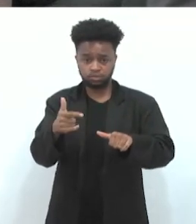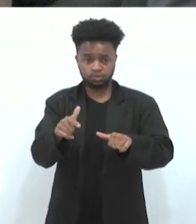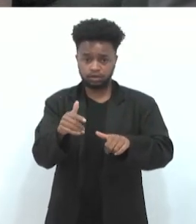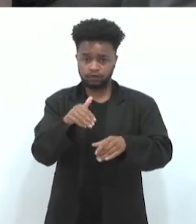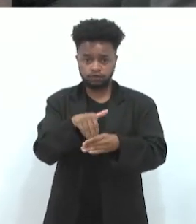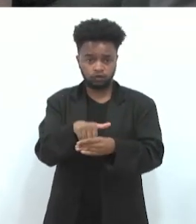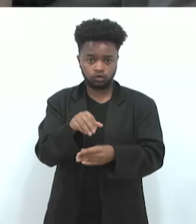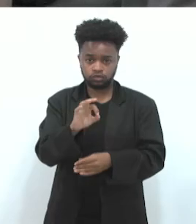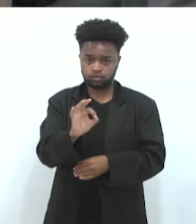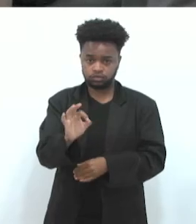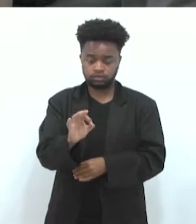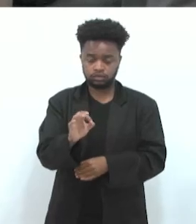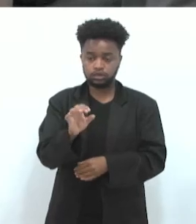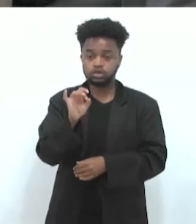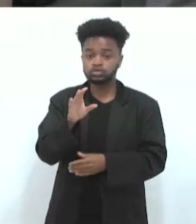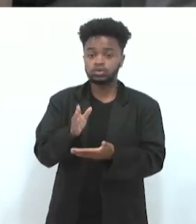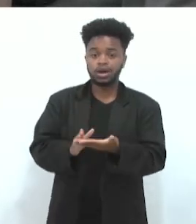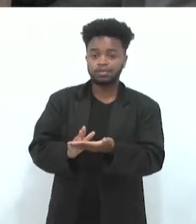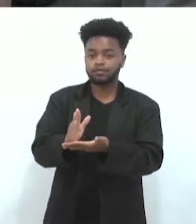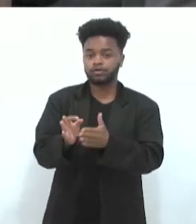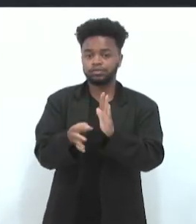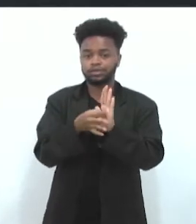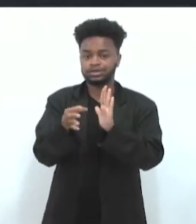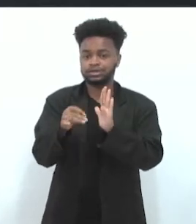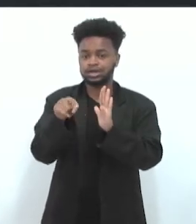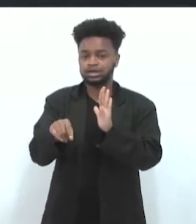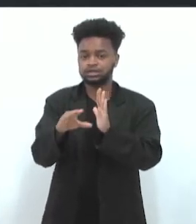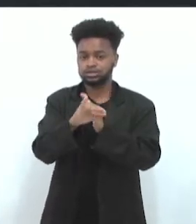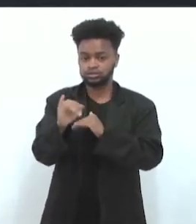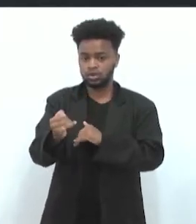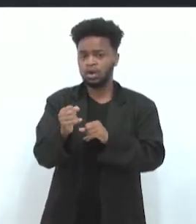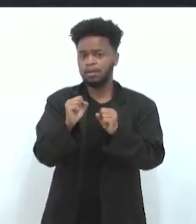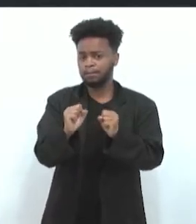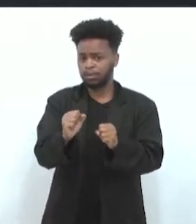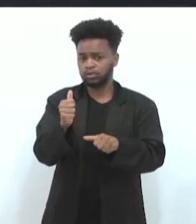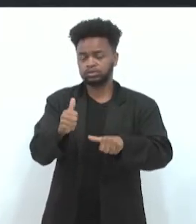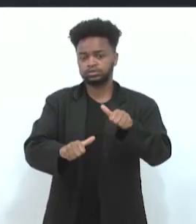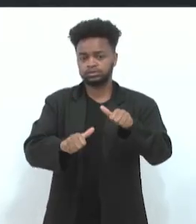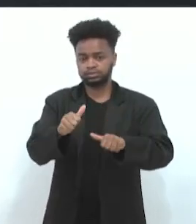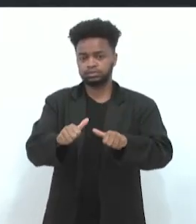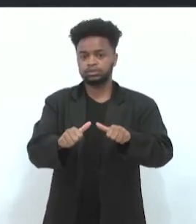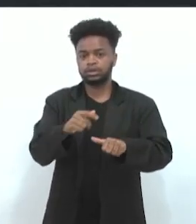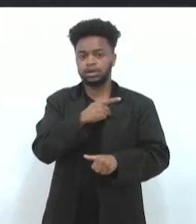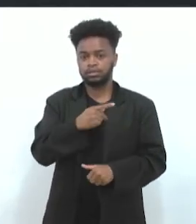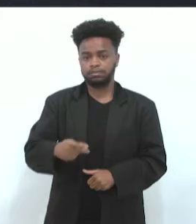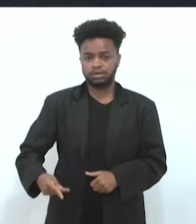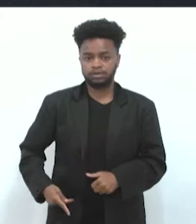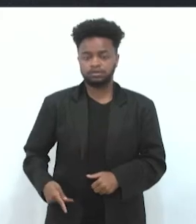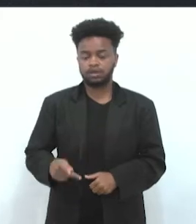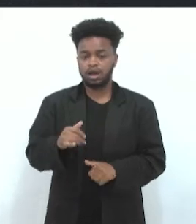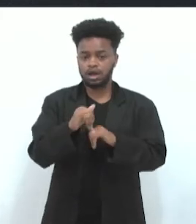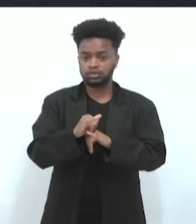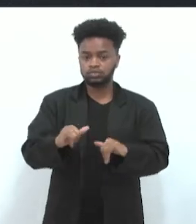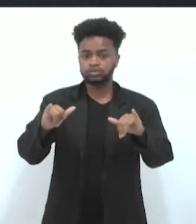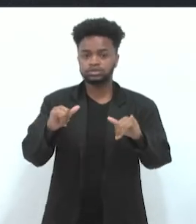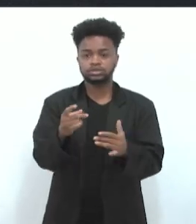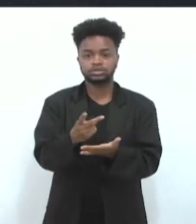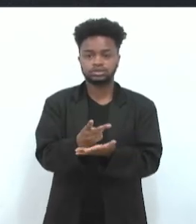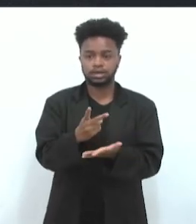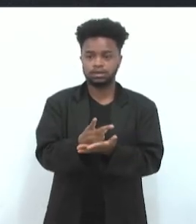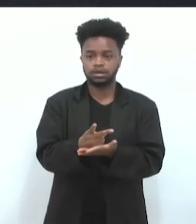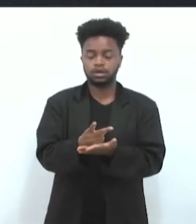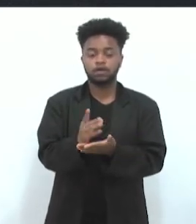Não, mas é aprovado o parecer da CCJ. Pode observar quando a presidência da sessão anuncia